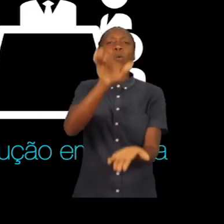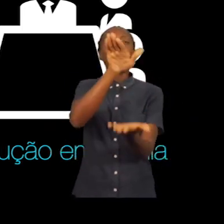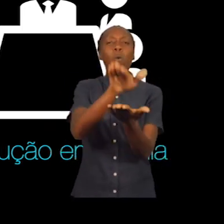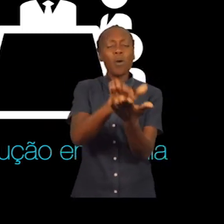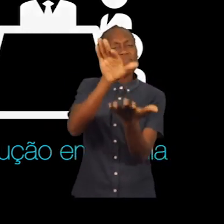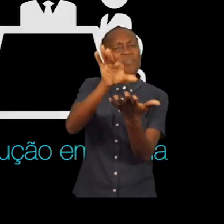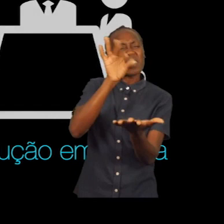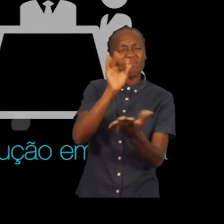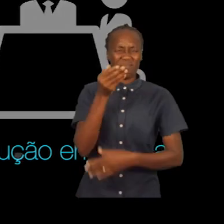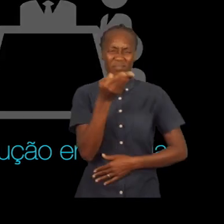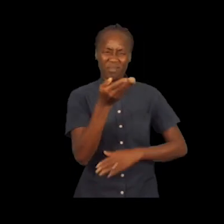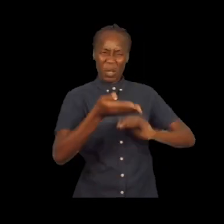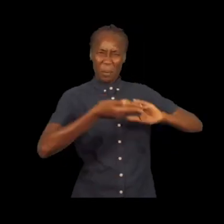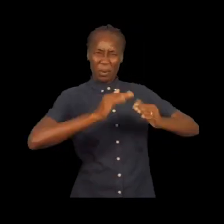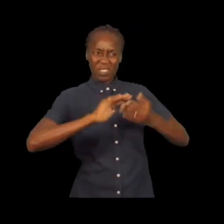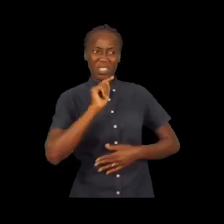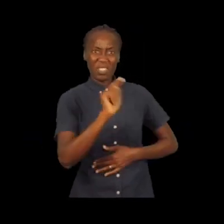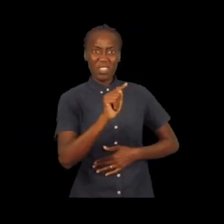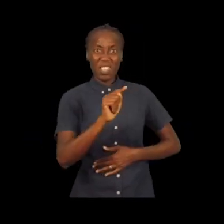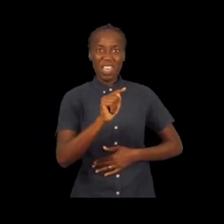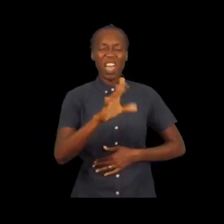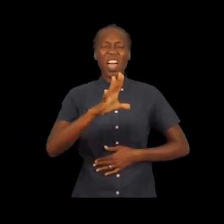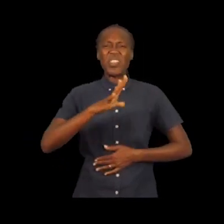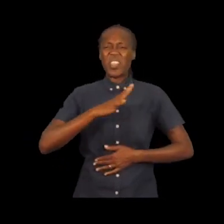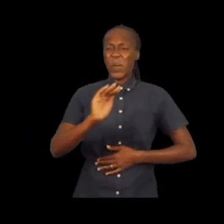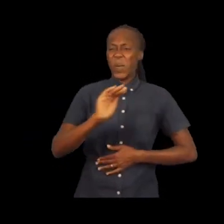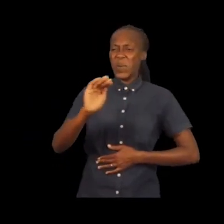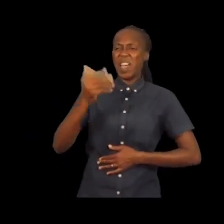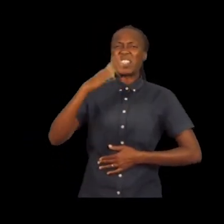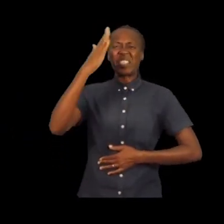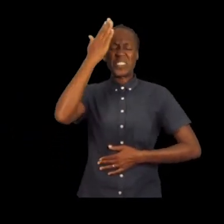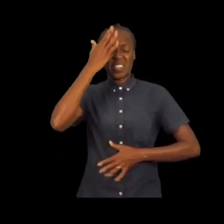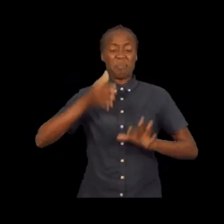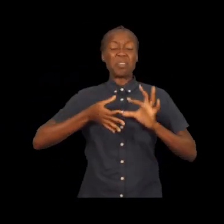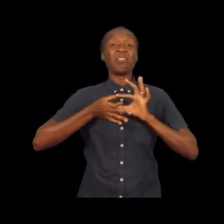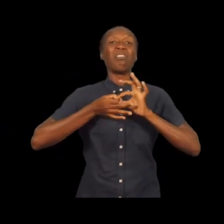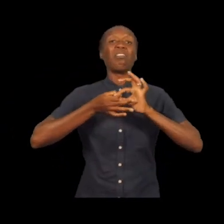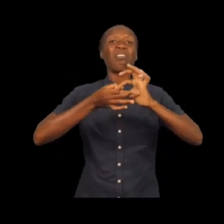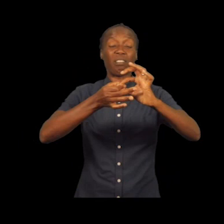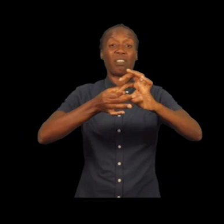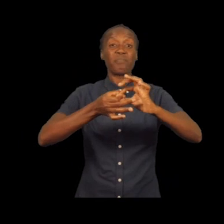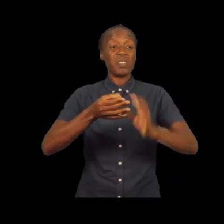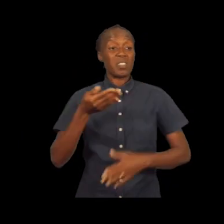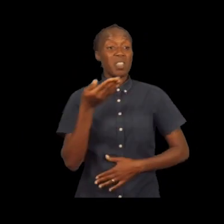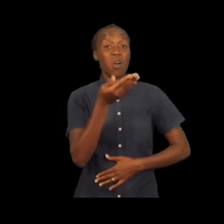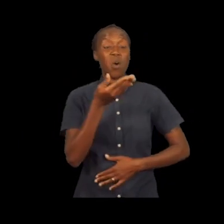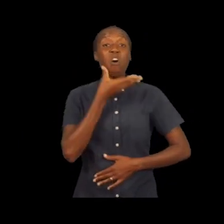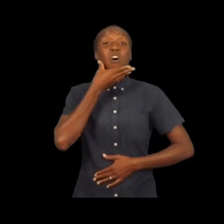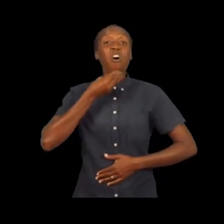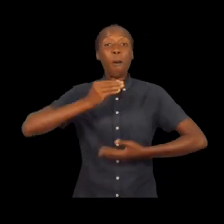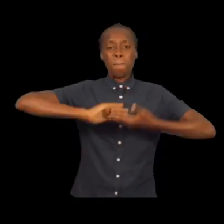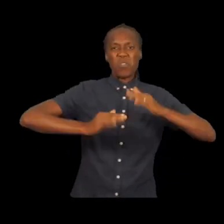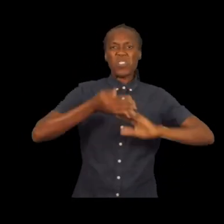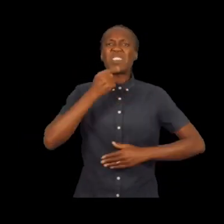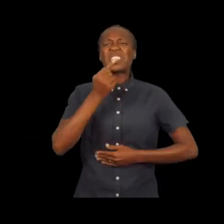ser responsabilizado Estas são algumas das dificuldades que se enfrentam para